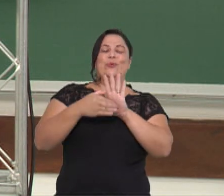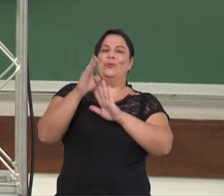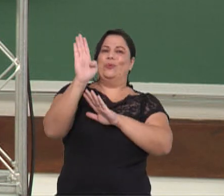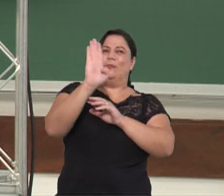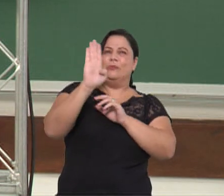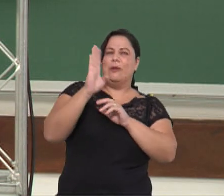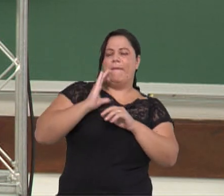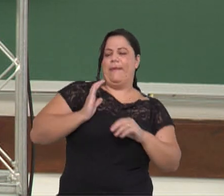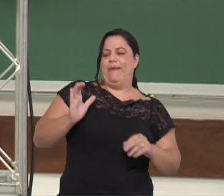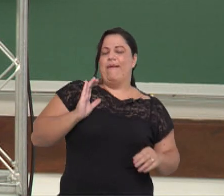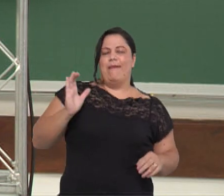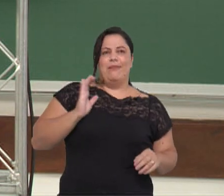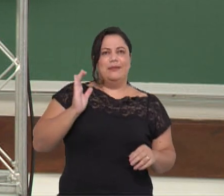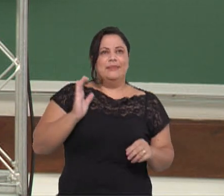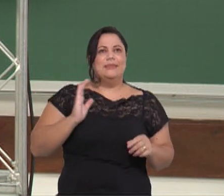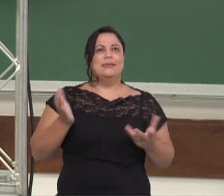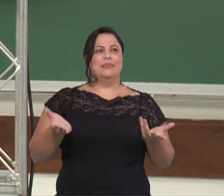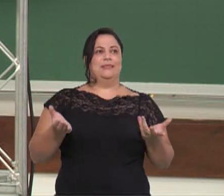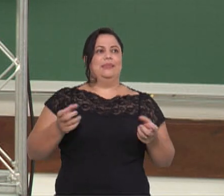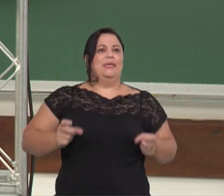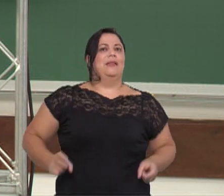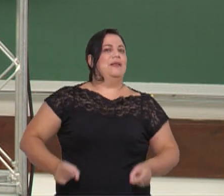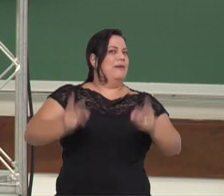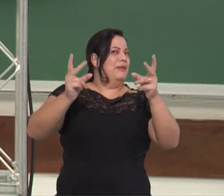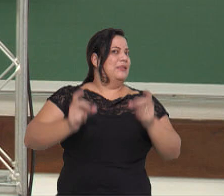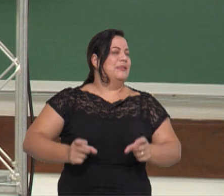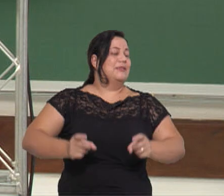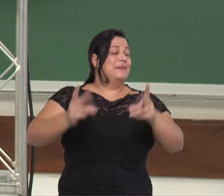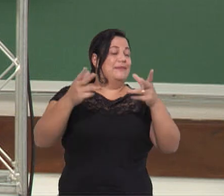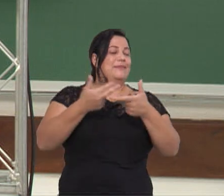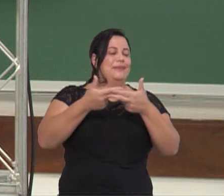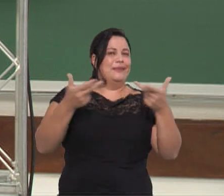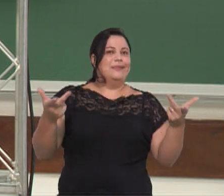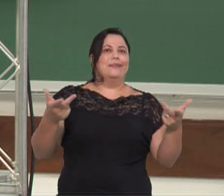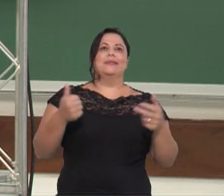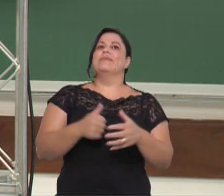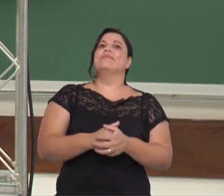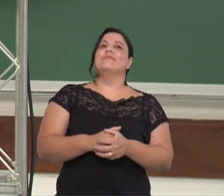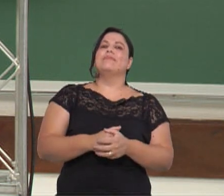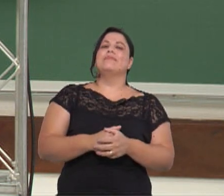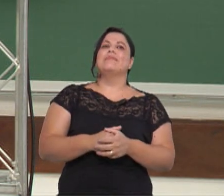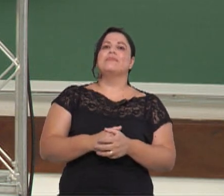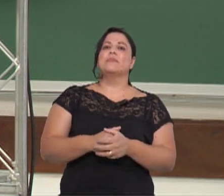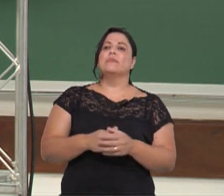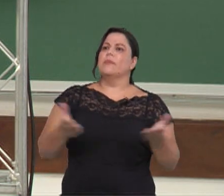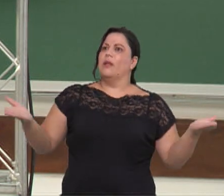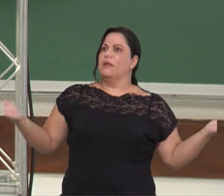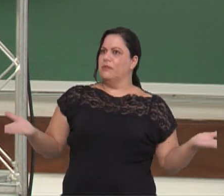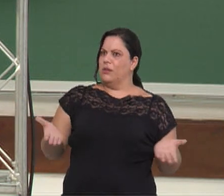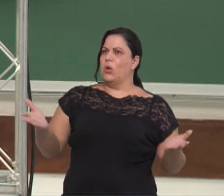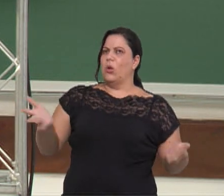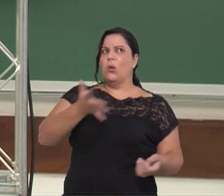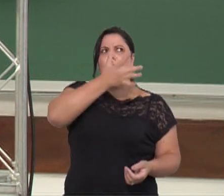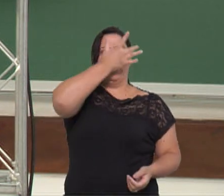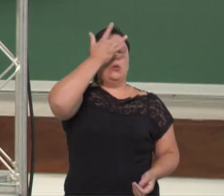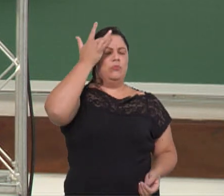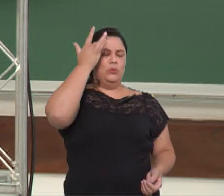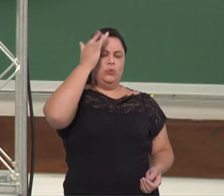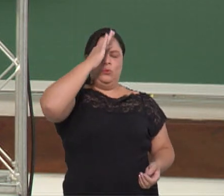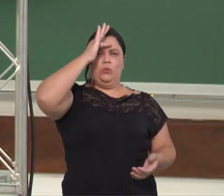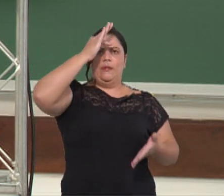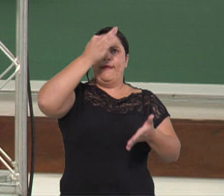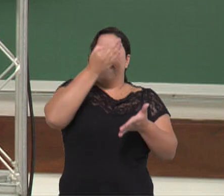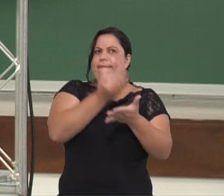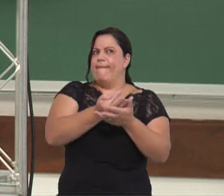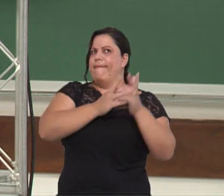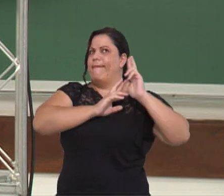através do mercantilismo. Eu tenho agora pessoas que colocam a sua fé, a sua esperança